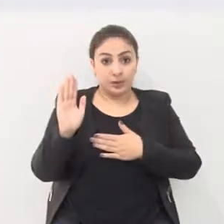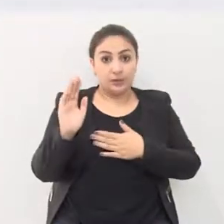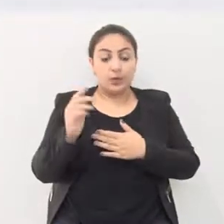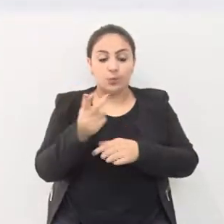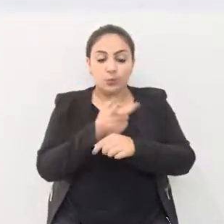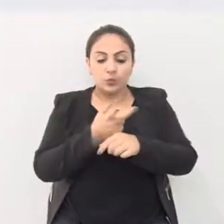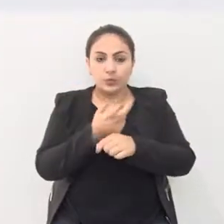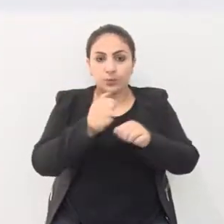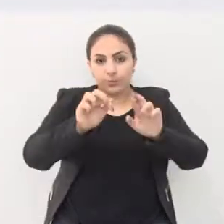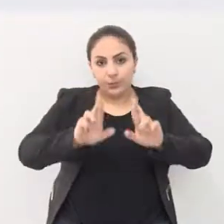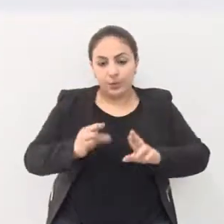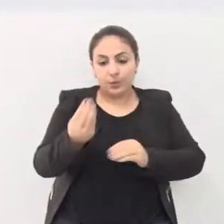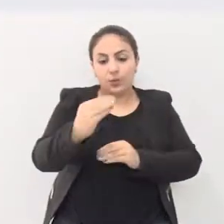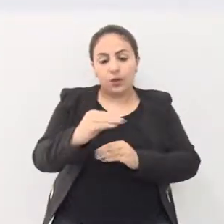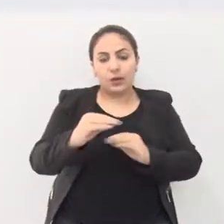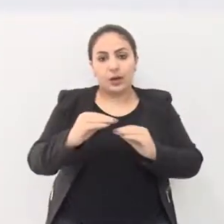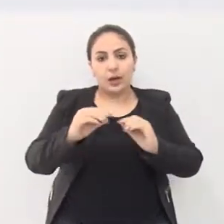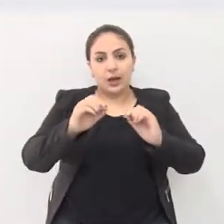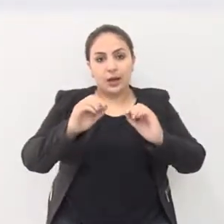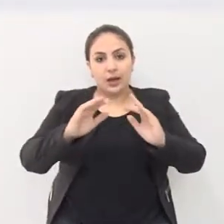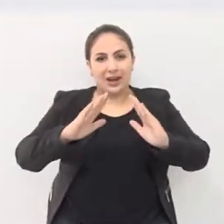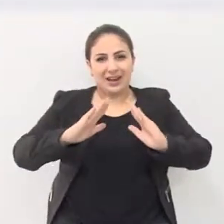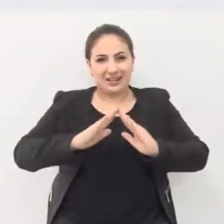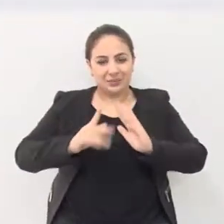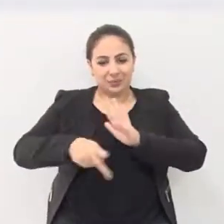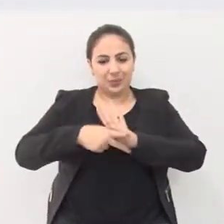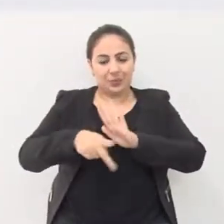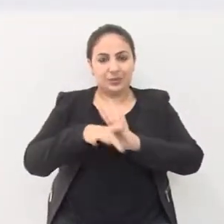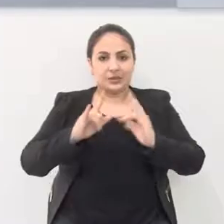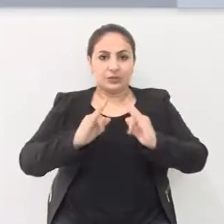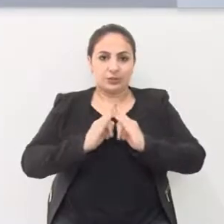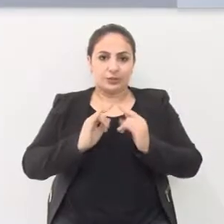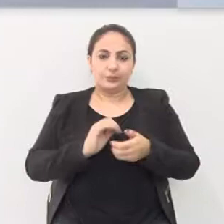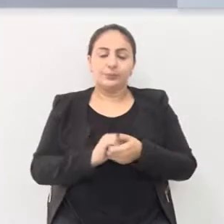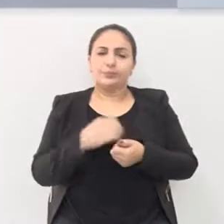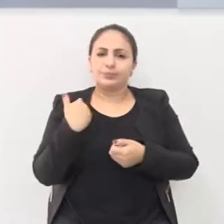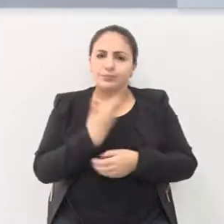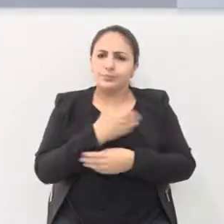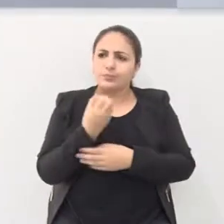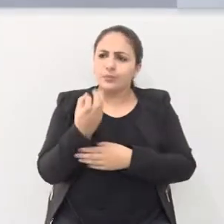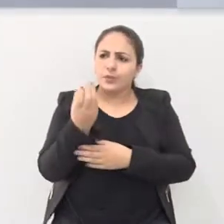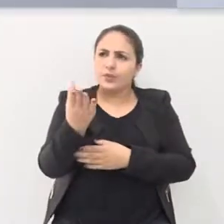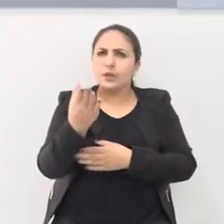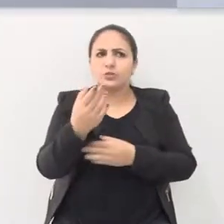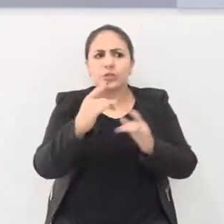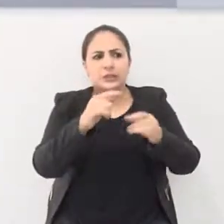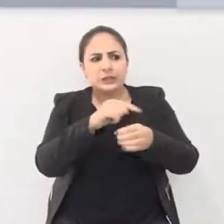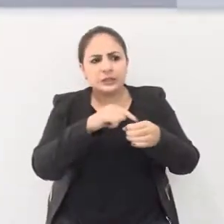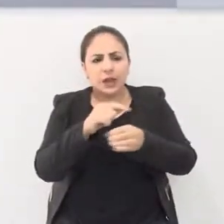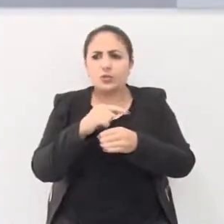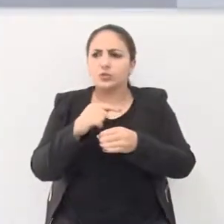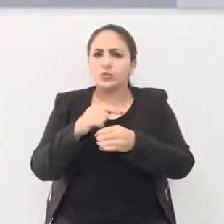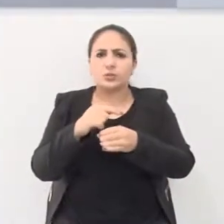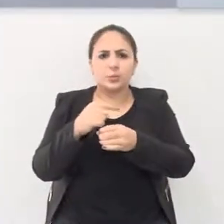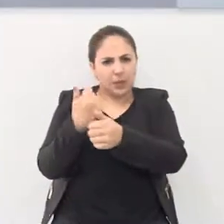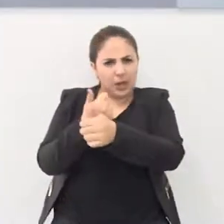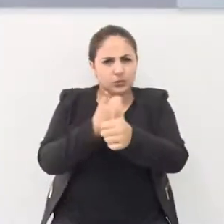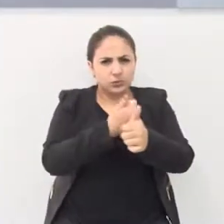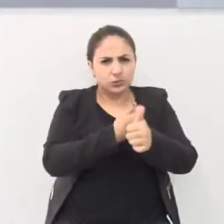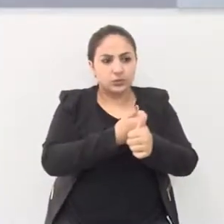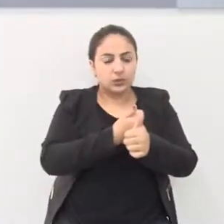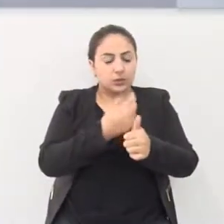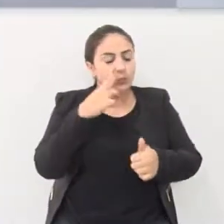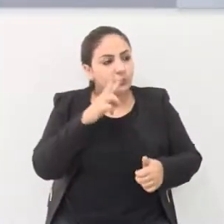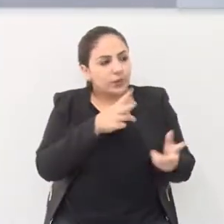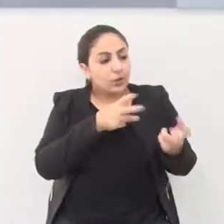buscar uma área para instalar a sede própria da entidade. A gente viaja para cidades vizinhas com um